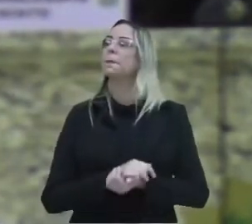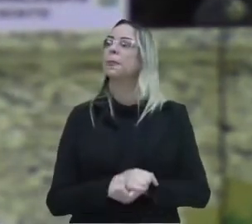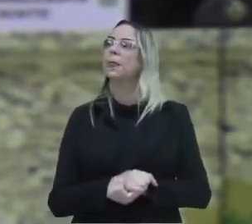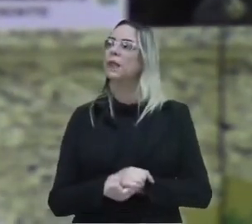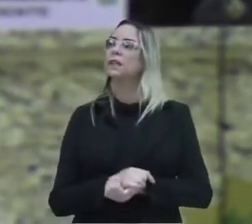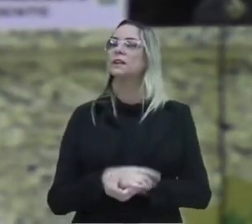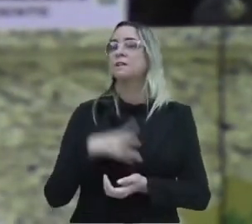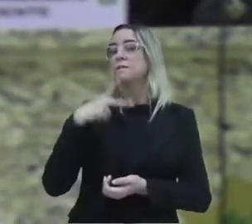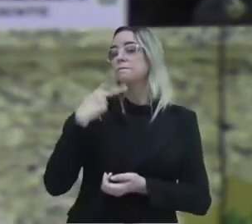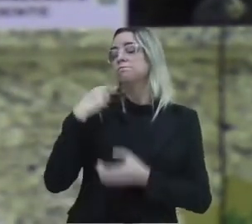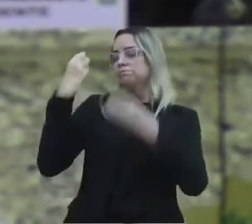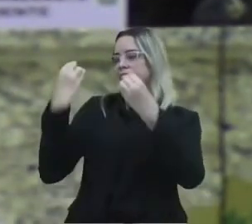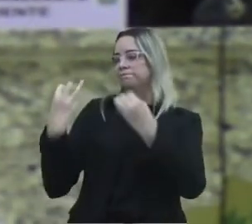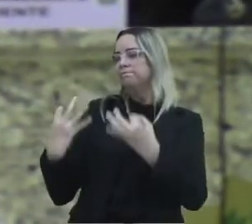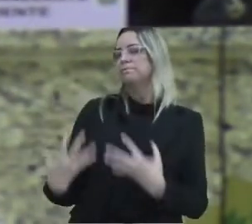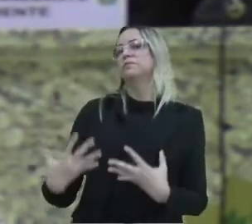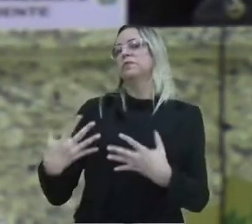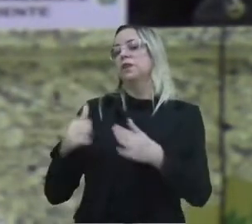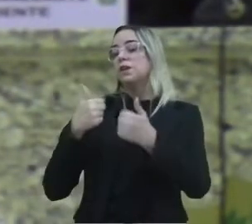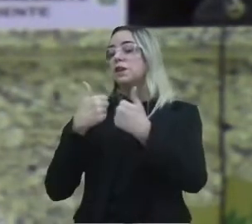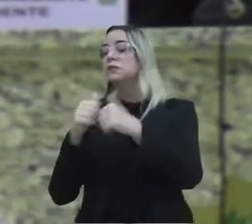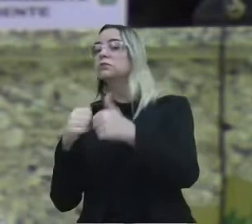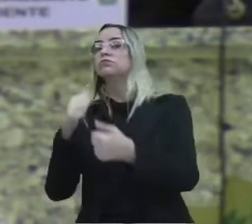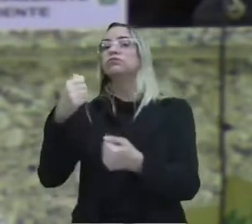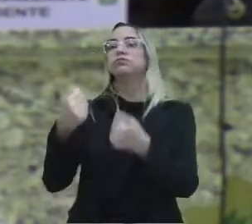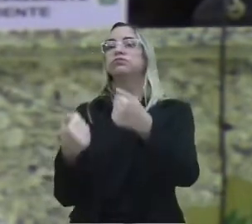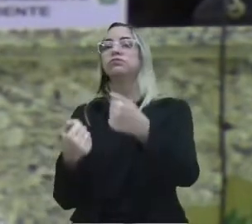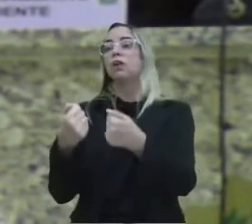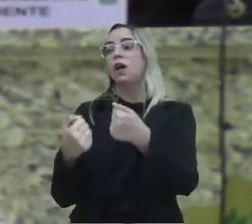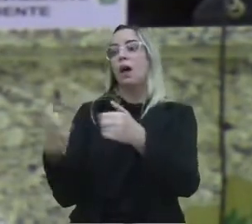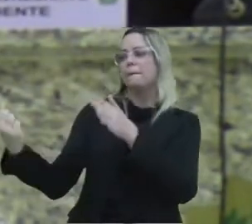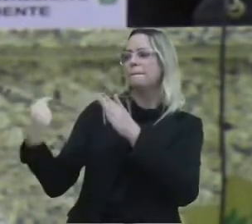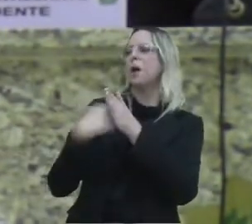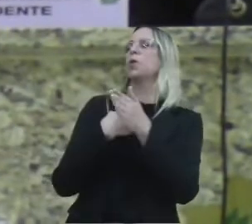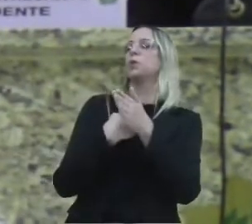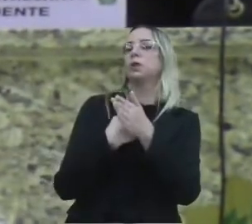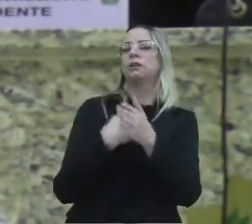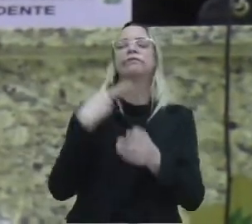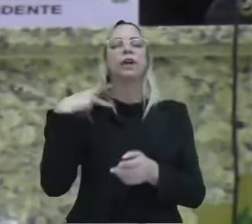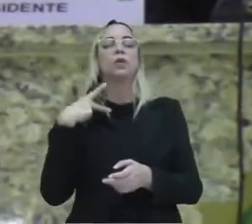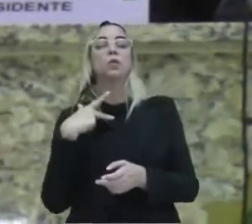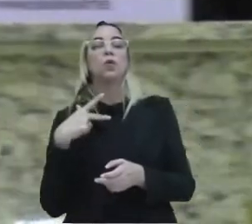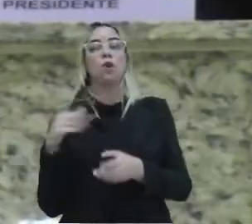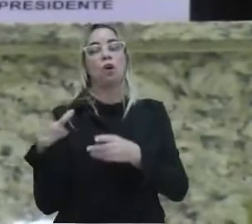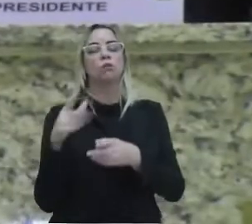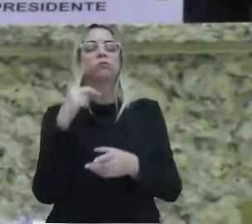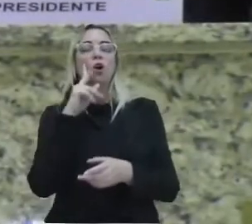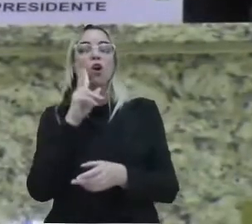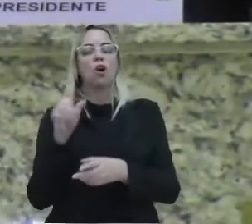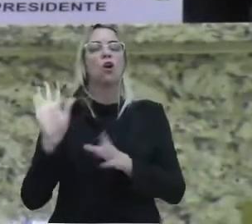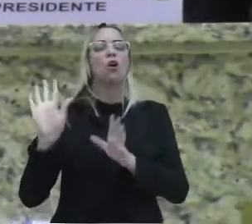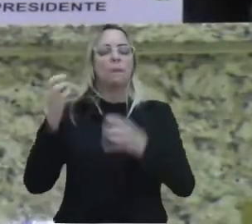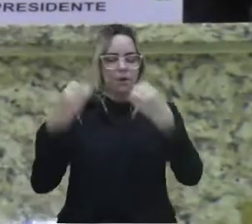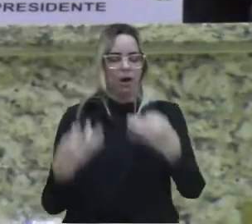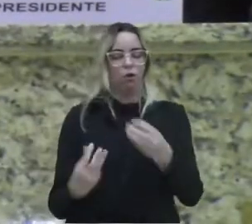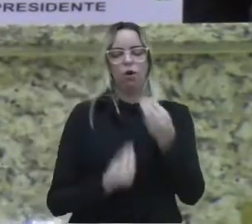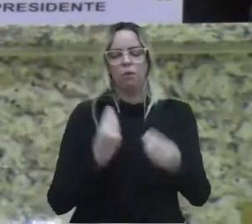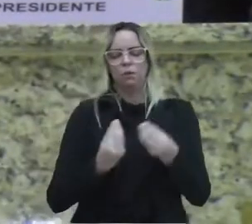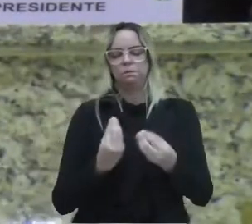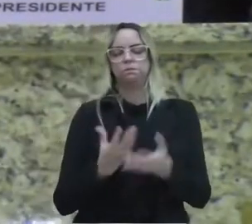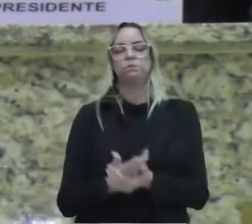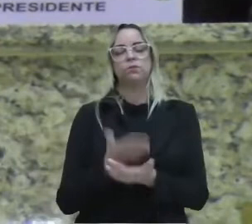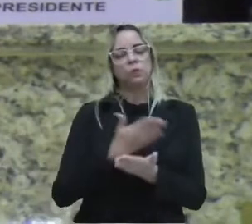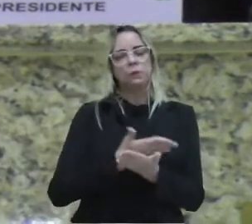Falando um pouquinho sobre a questão de transporte, a pergunta do vereador foi como nós recebemos. Nós temos uma